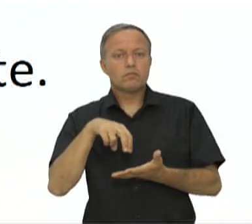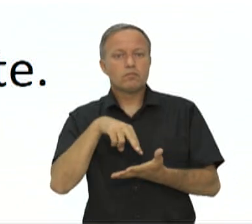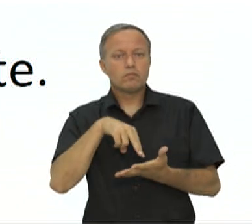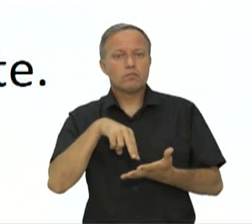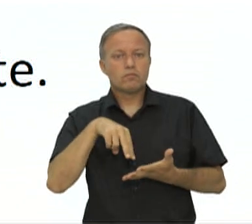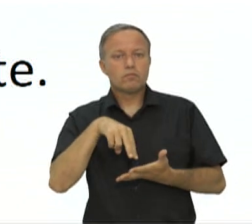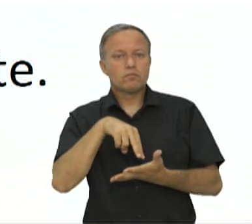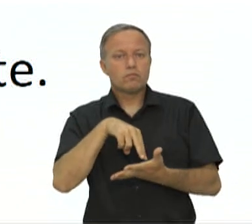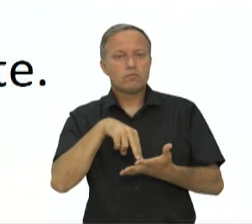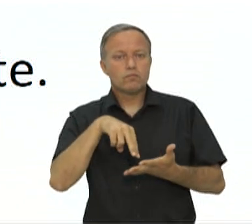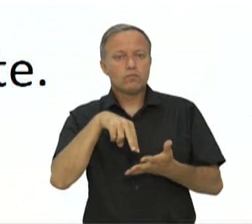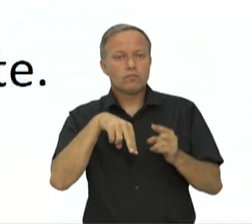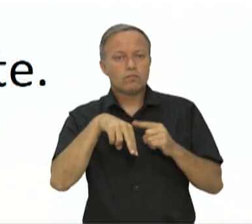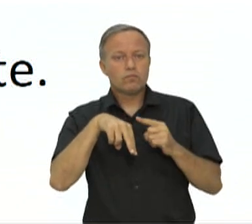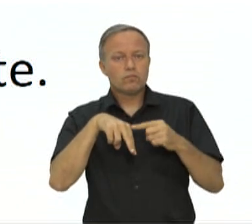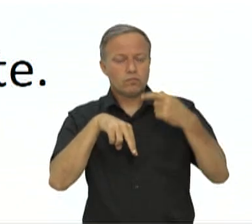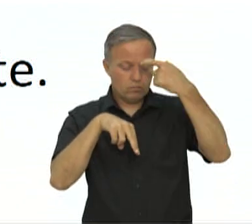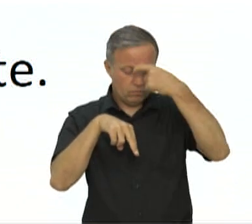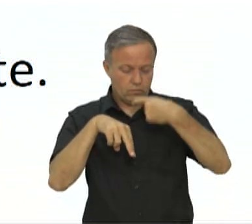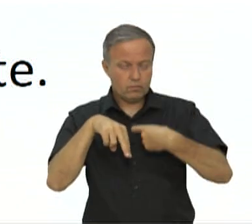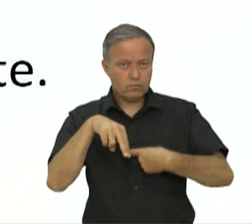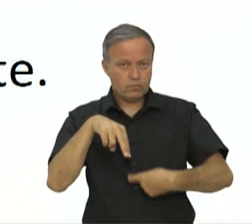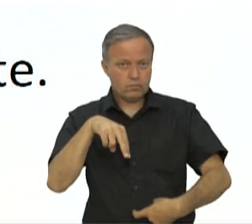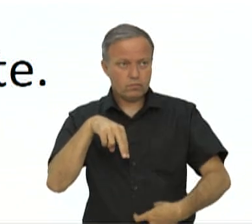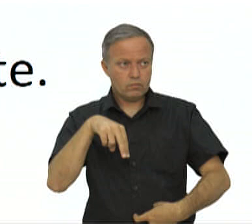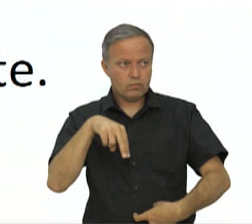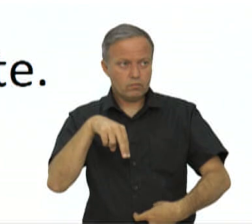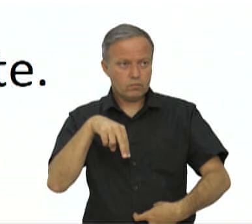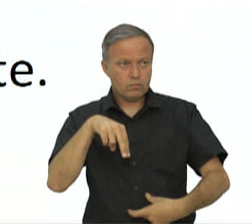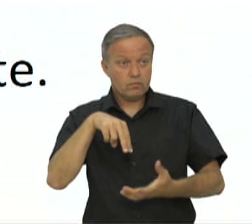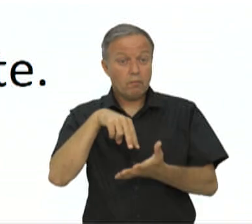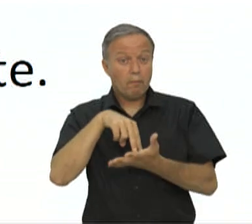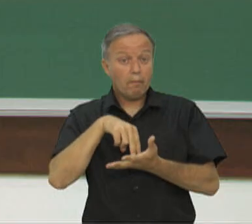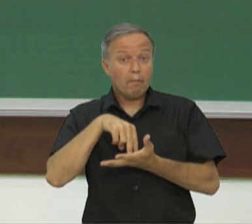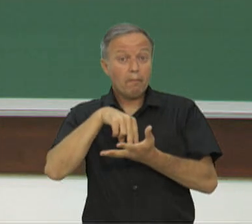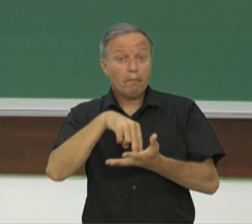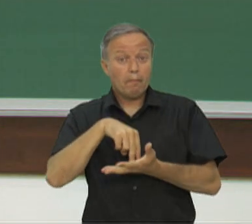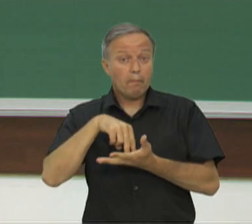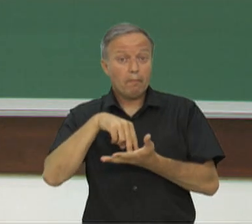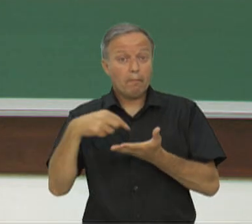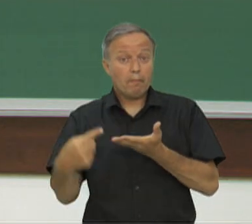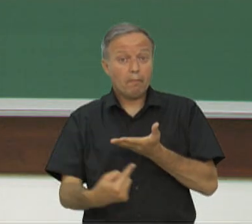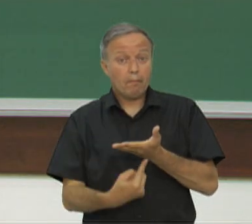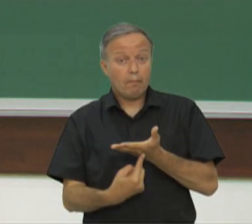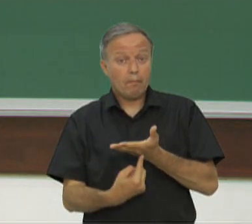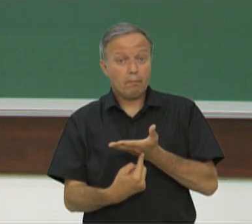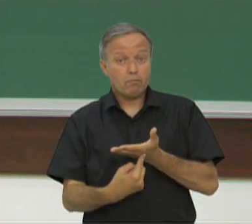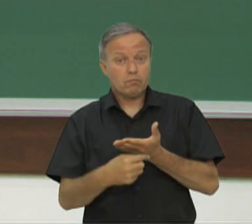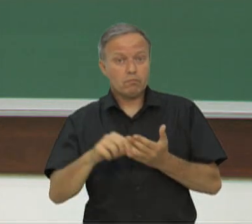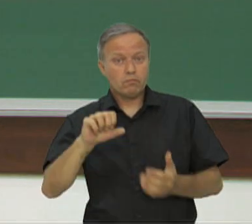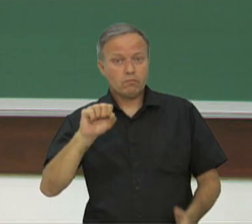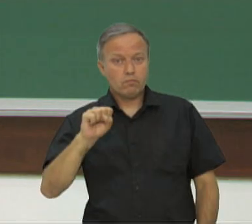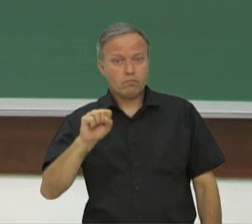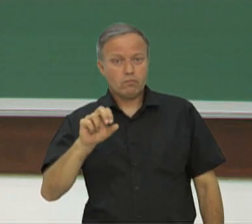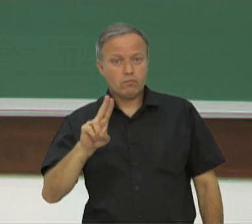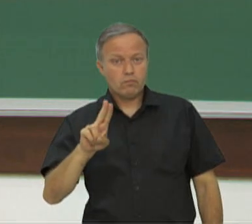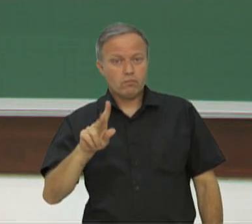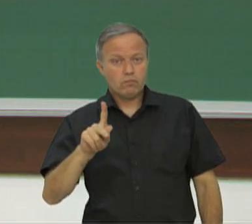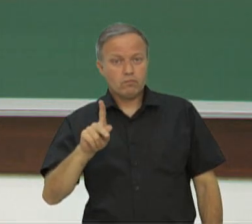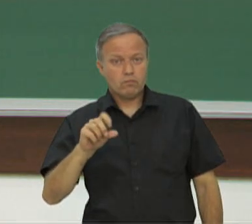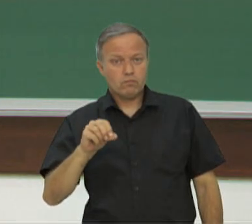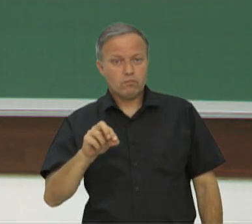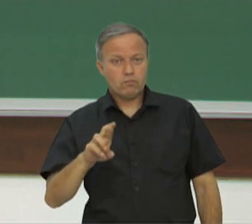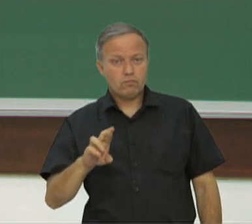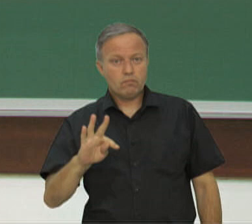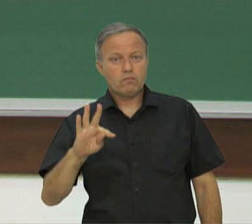arte. Professora, o que quer dizer suporte para a arte? Suporte é